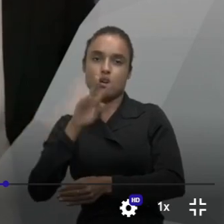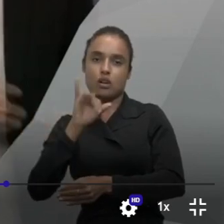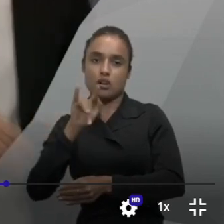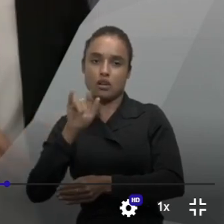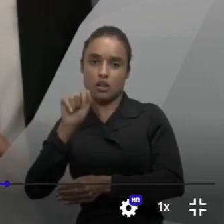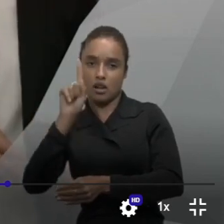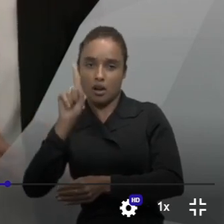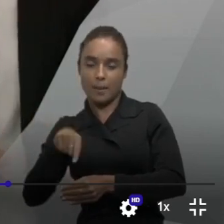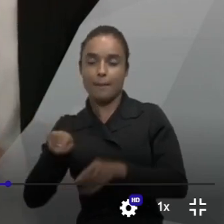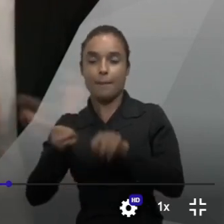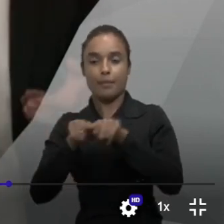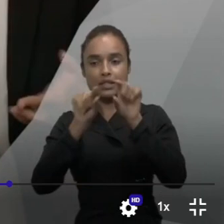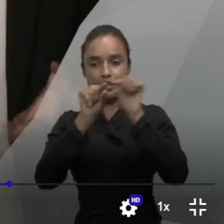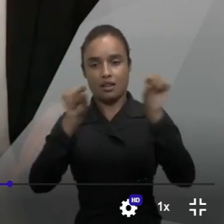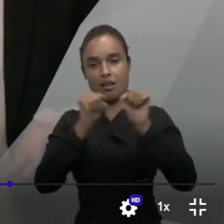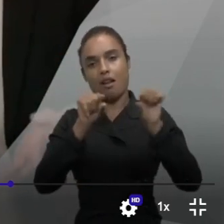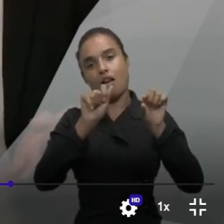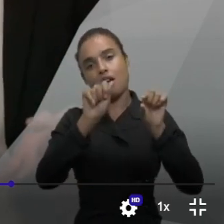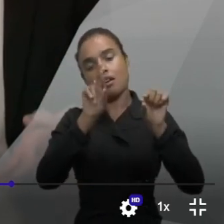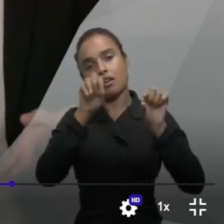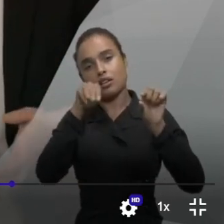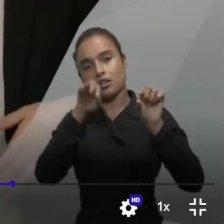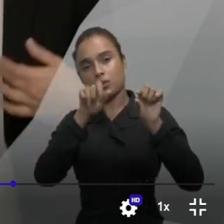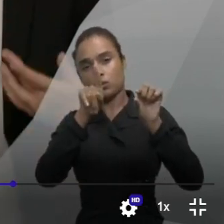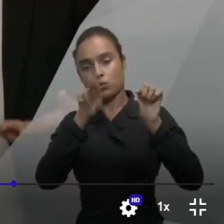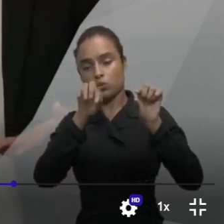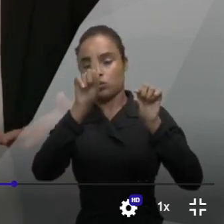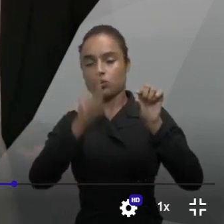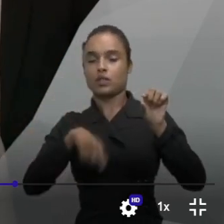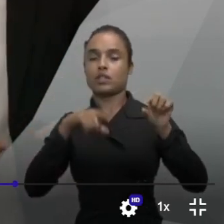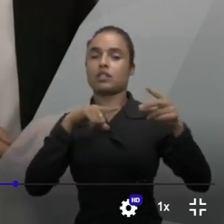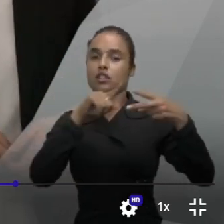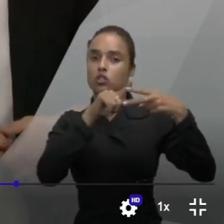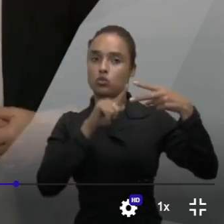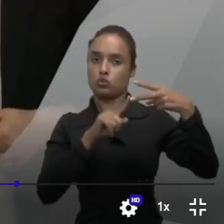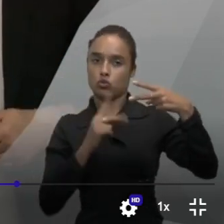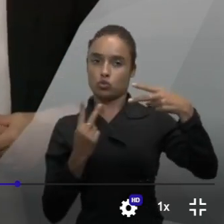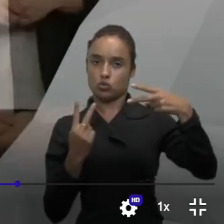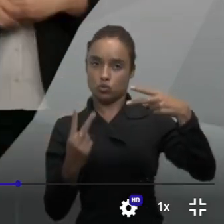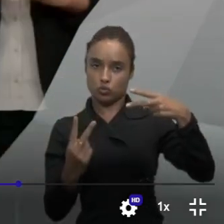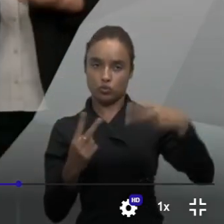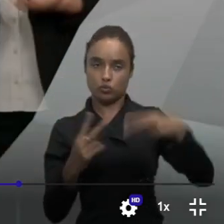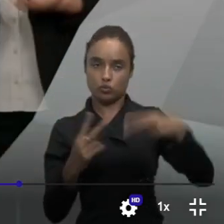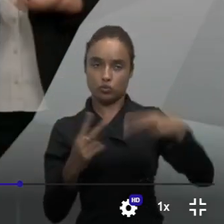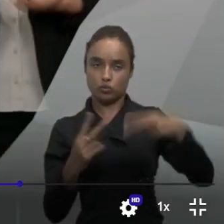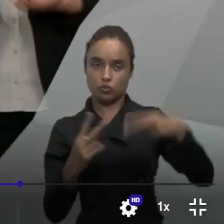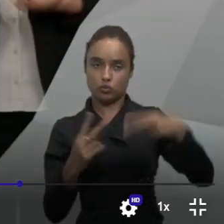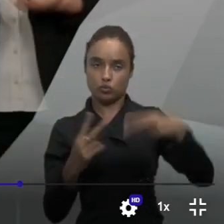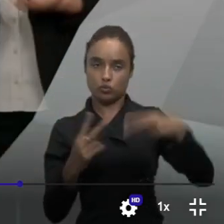e áreas de armaduras. E existem duas possibilidades de trabalhar com esses elementos. Para o